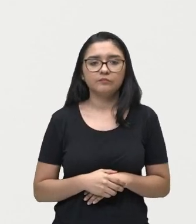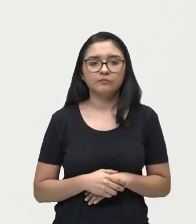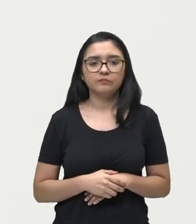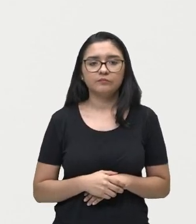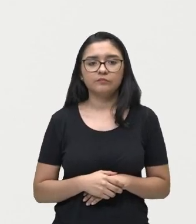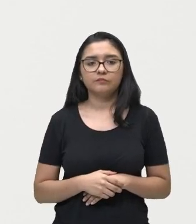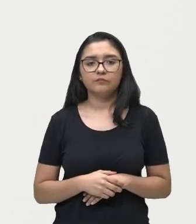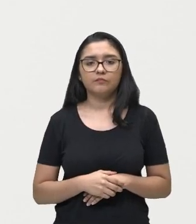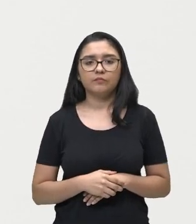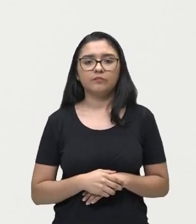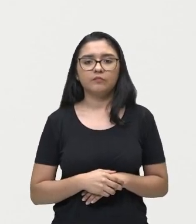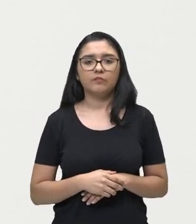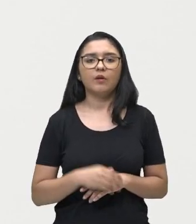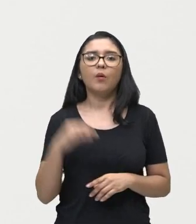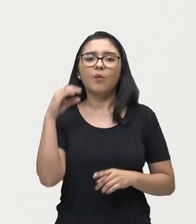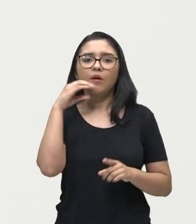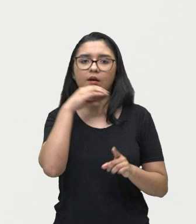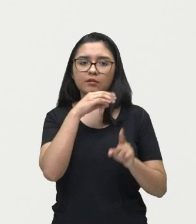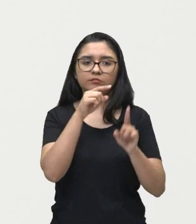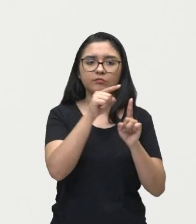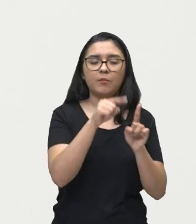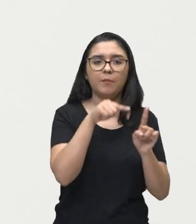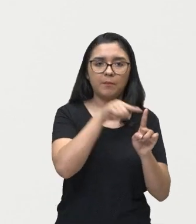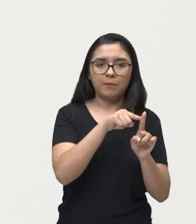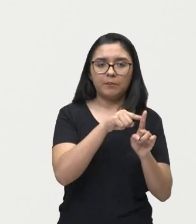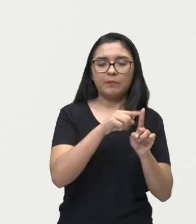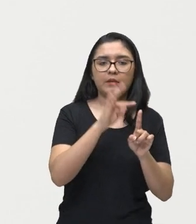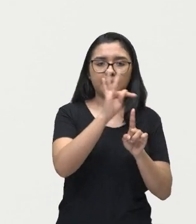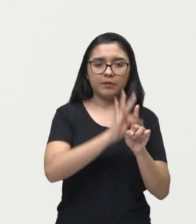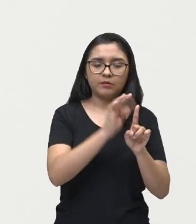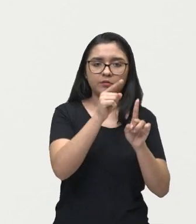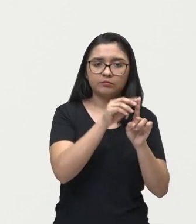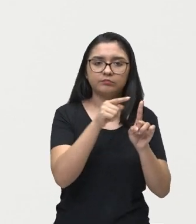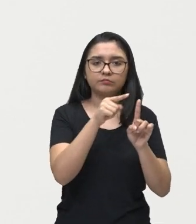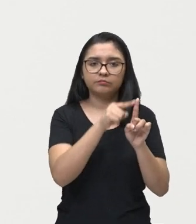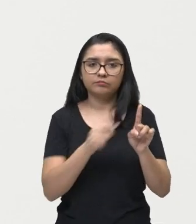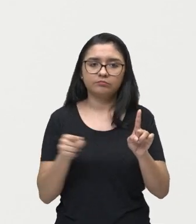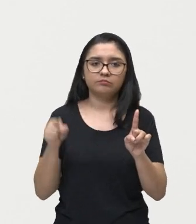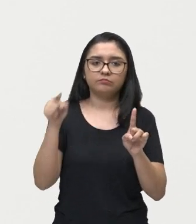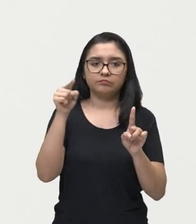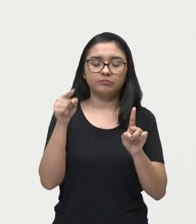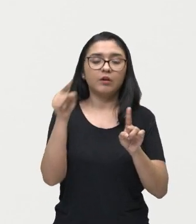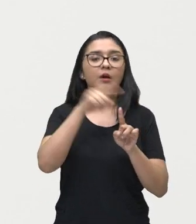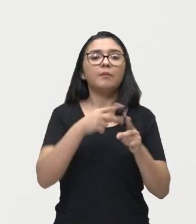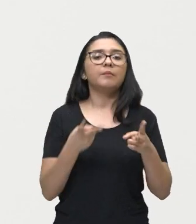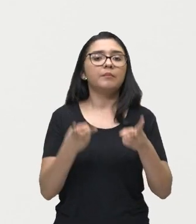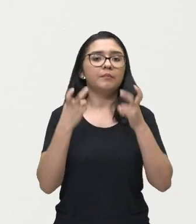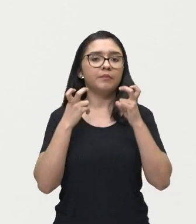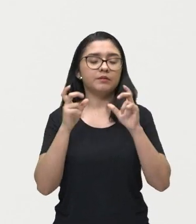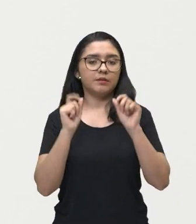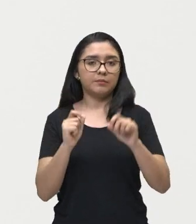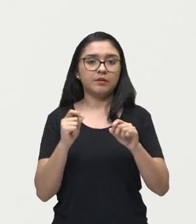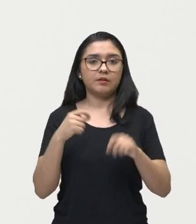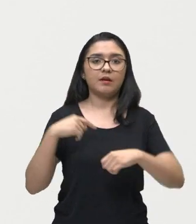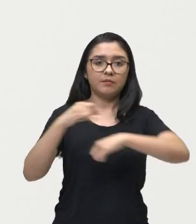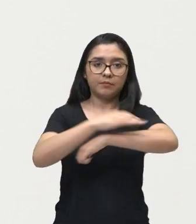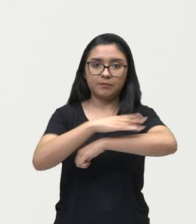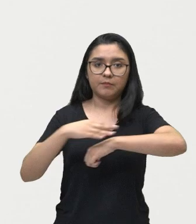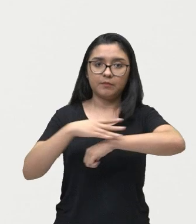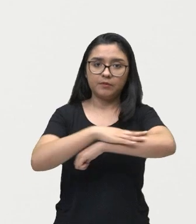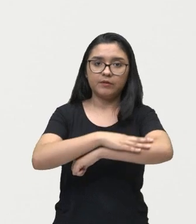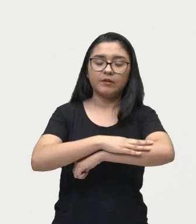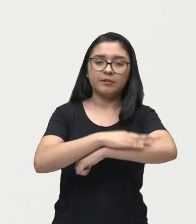através do transporte de matéria. Observem que lá na condução era de partícula para